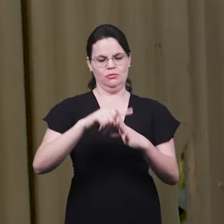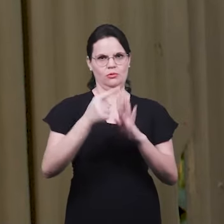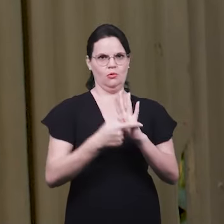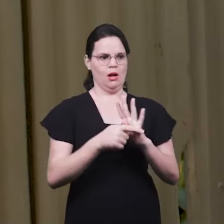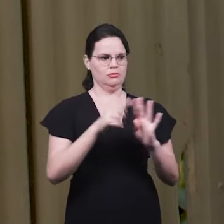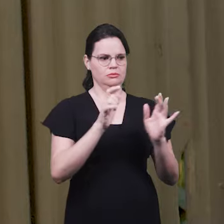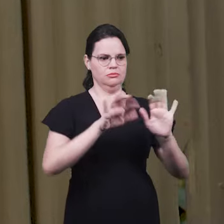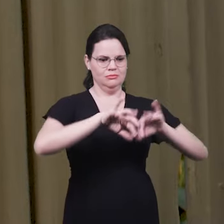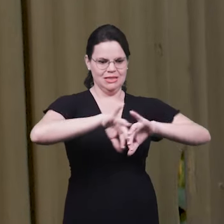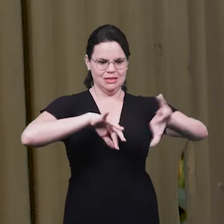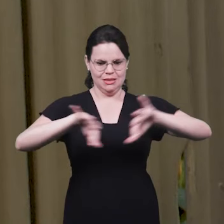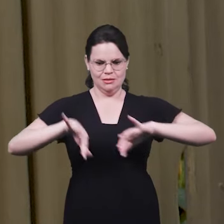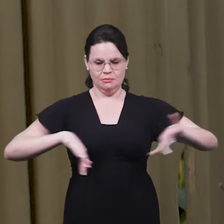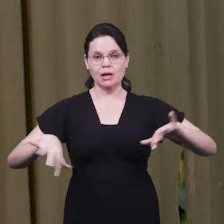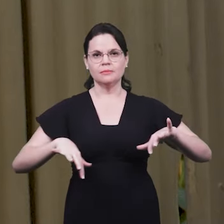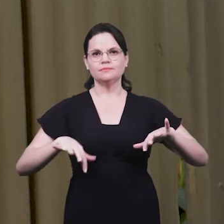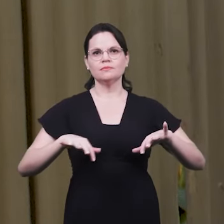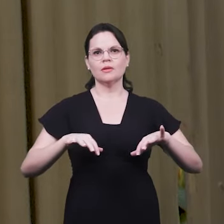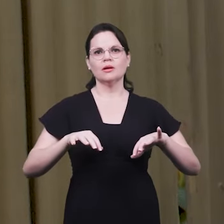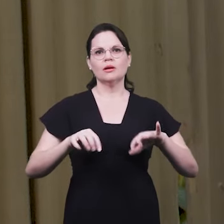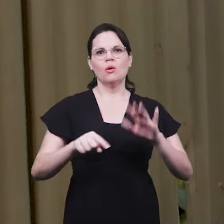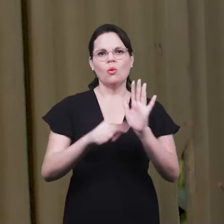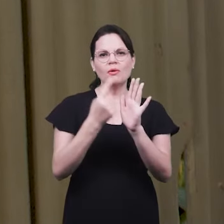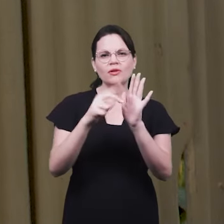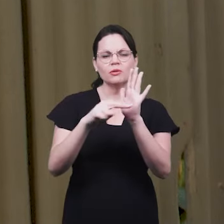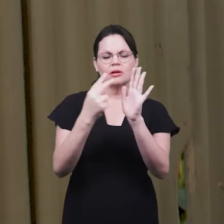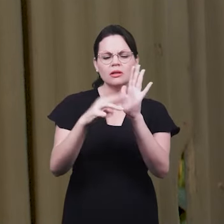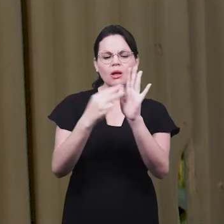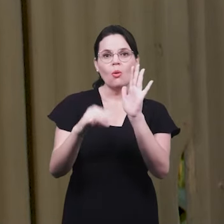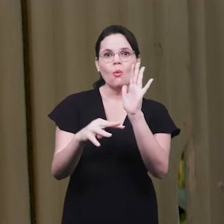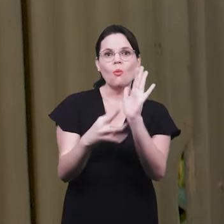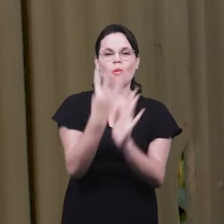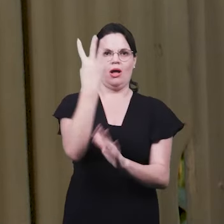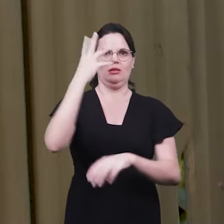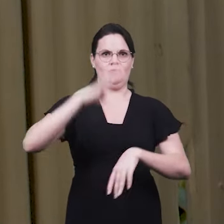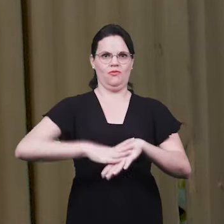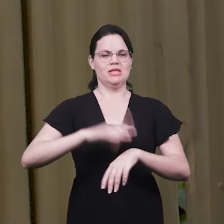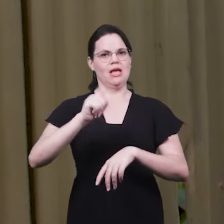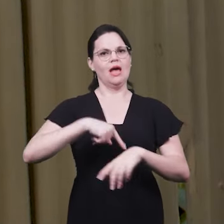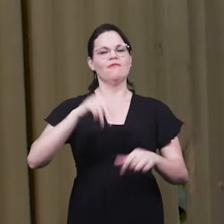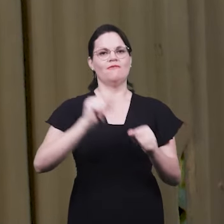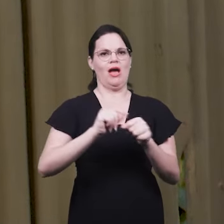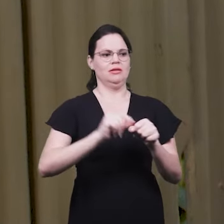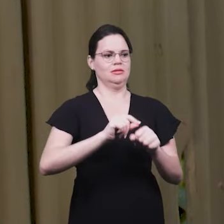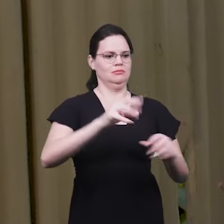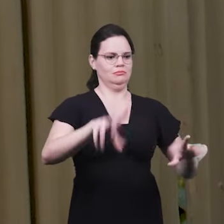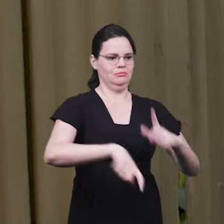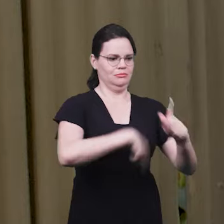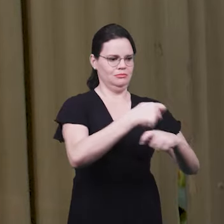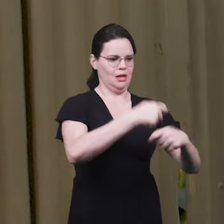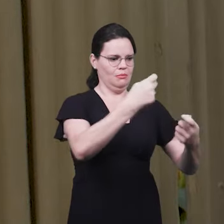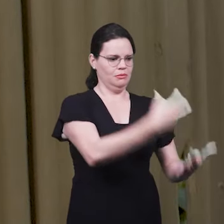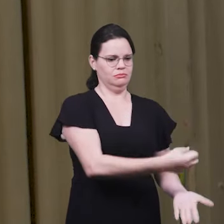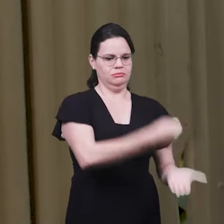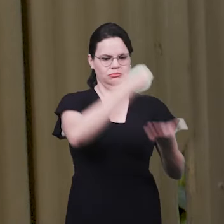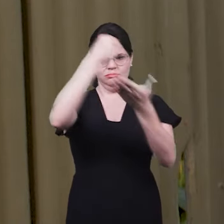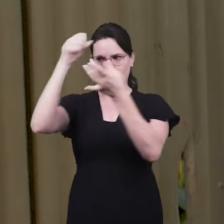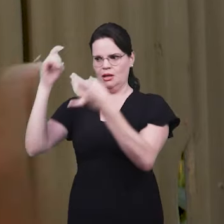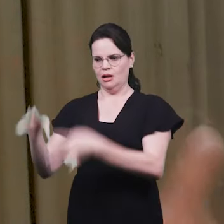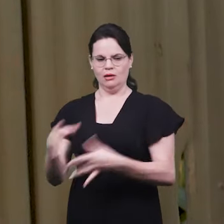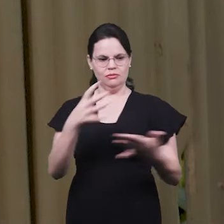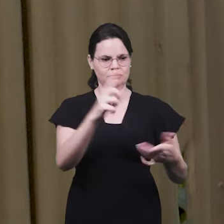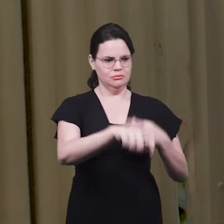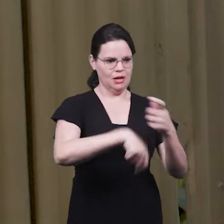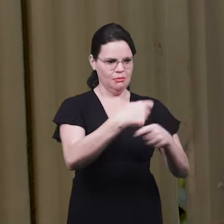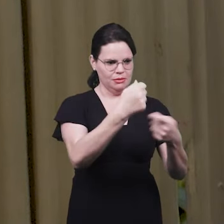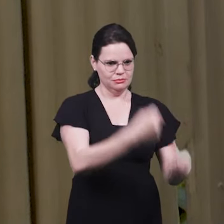né, que é coletado. Ele é levado para um lugar específico para ser armazenado, para depois ser coletado pela empresa para levar